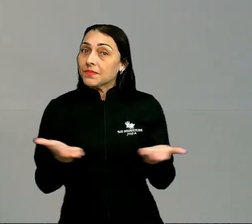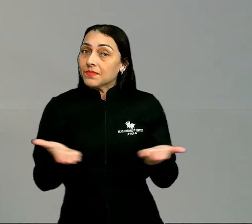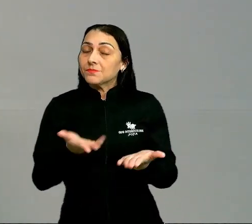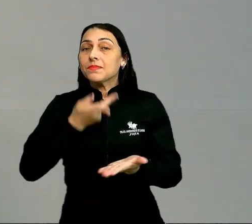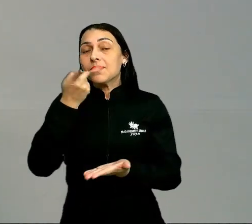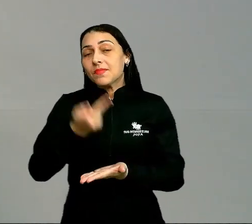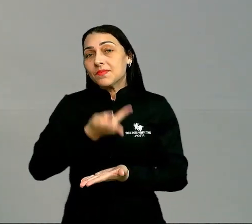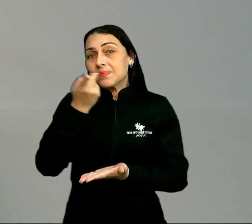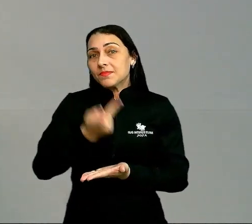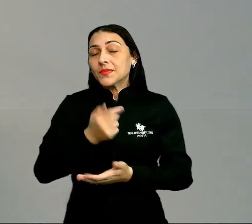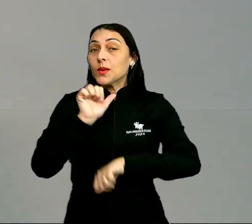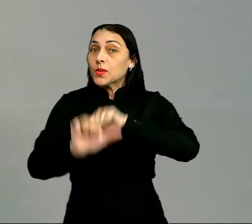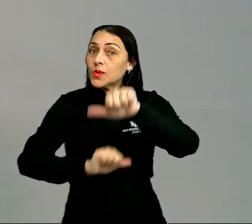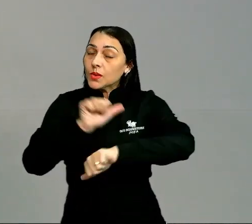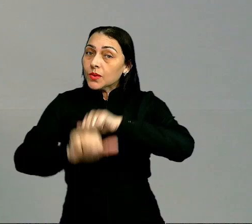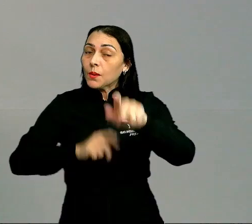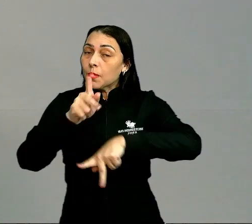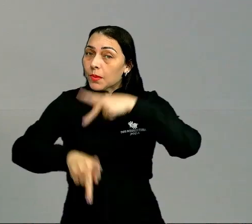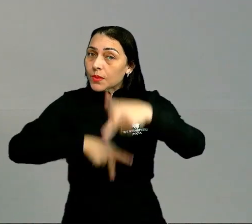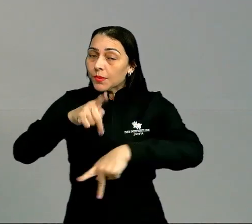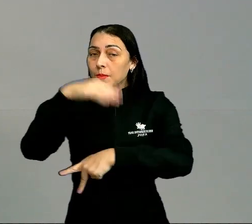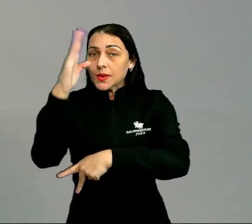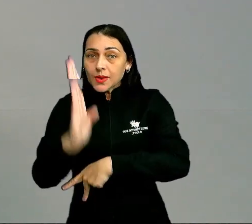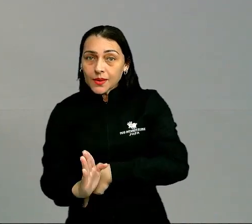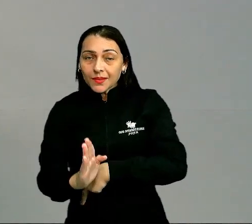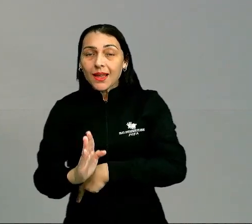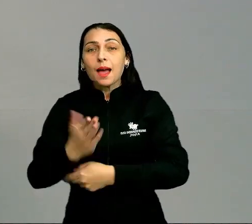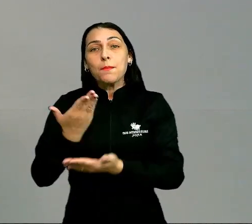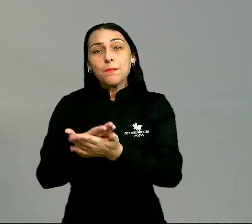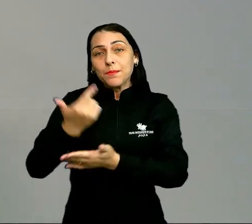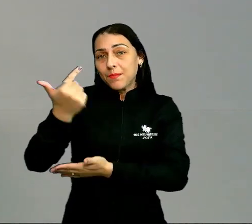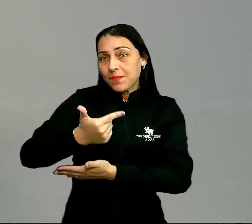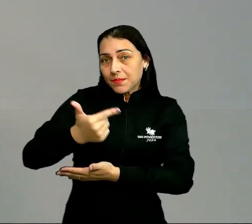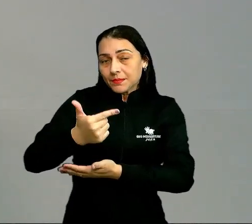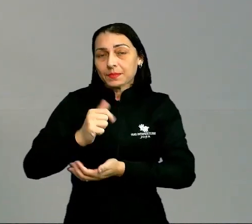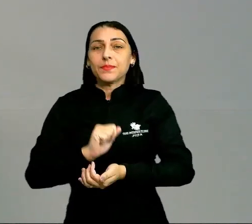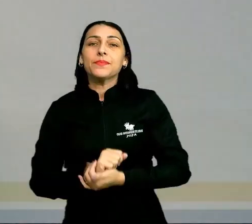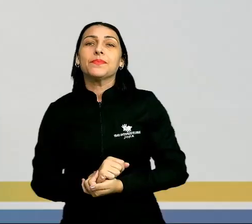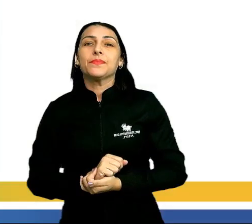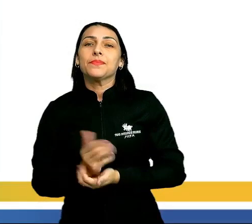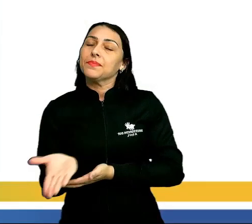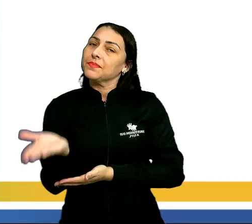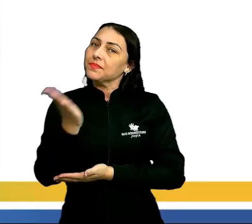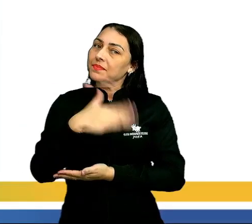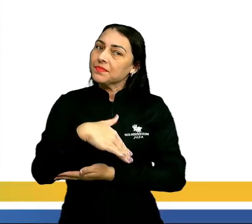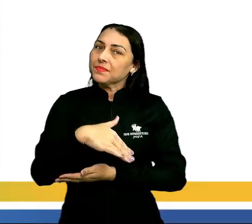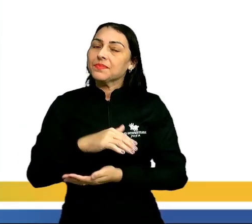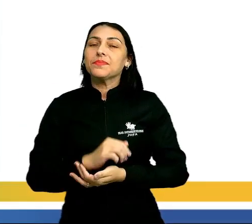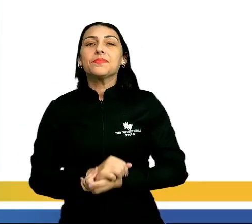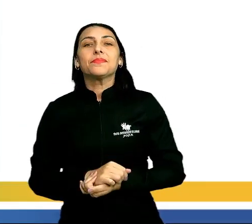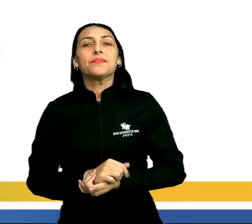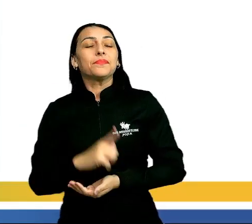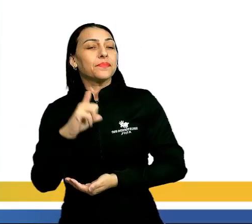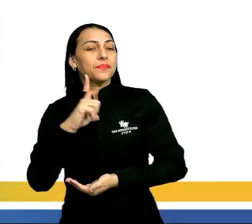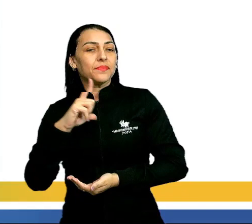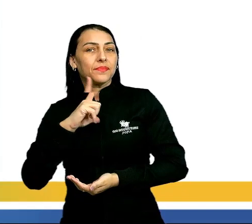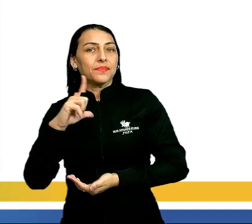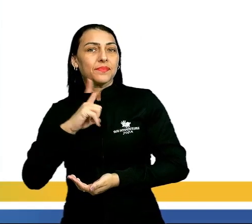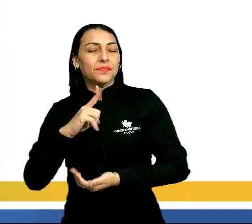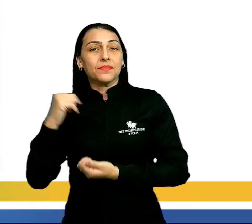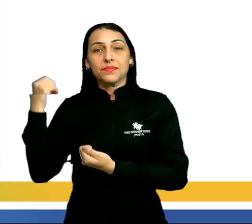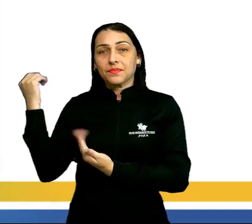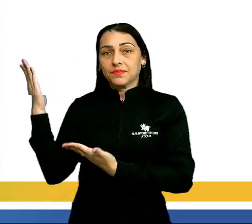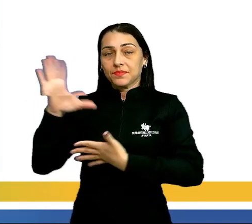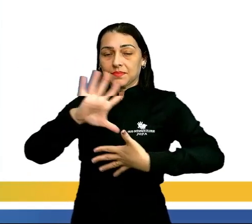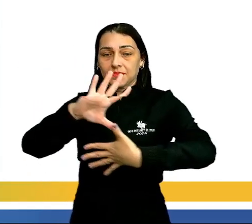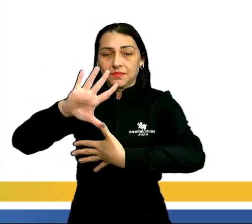nós vamos falar sobre a dinâmica populacional brasileira, parte 2. Vem comigo. Aqui nós temos o